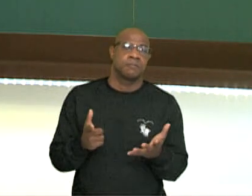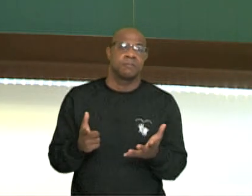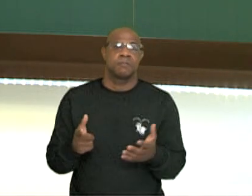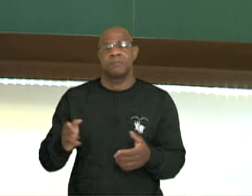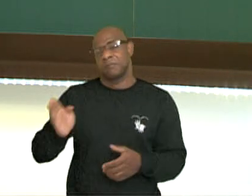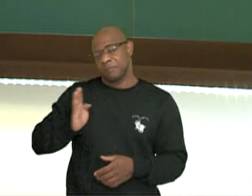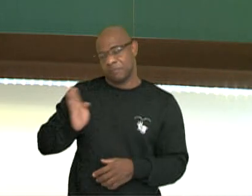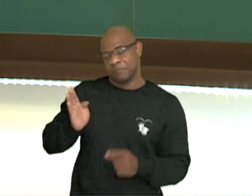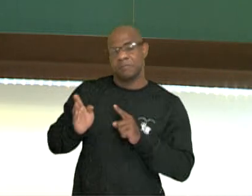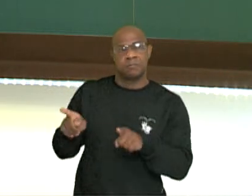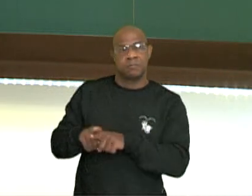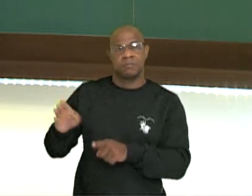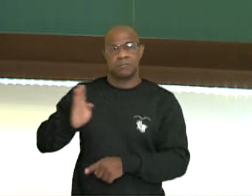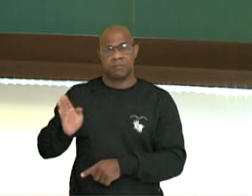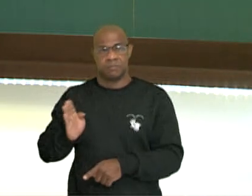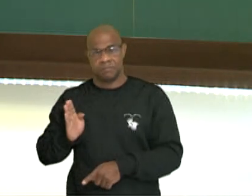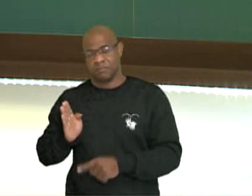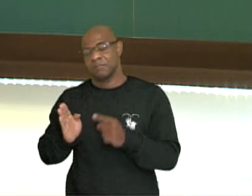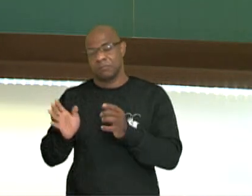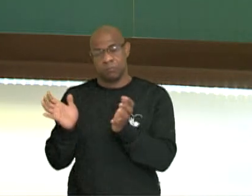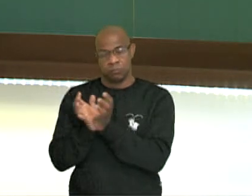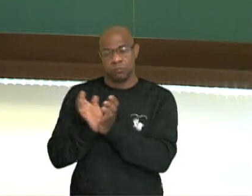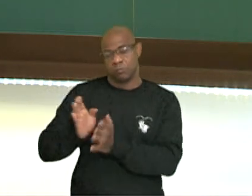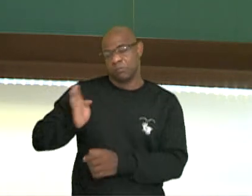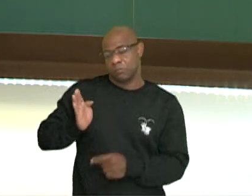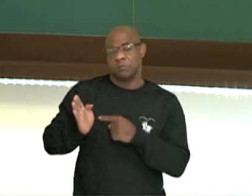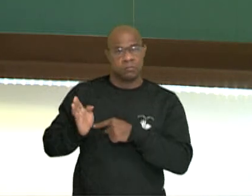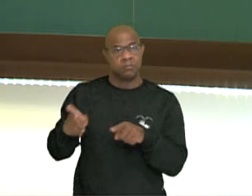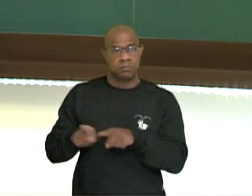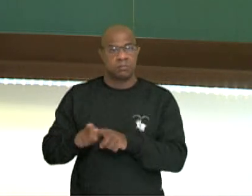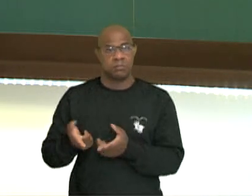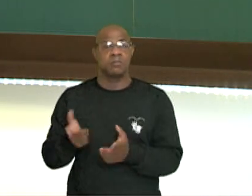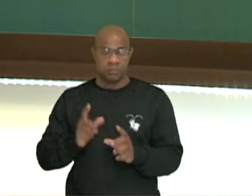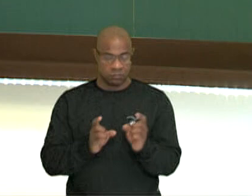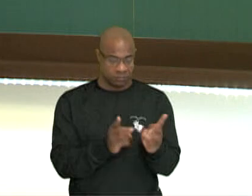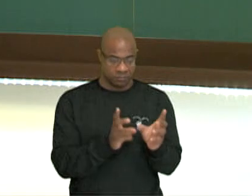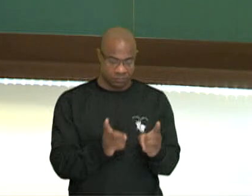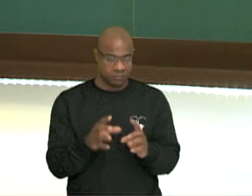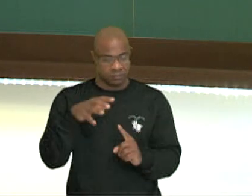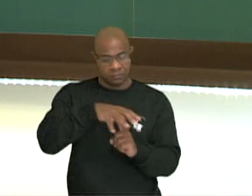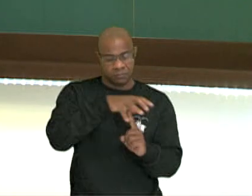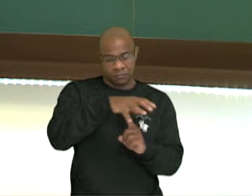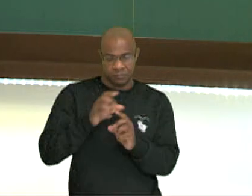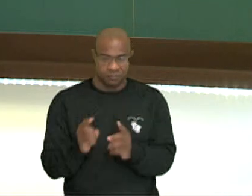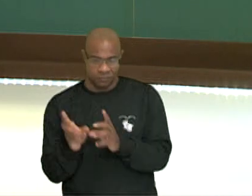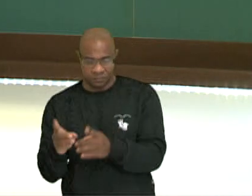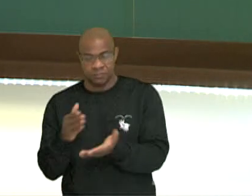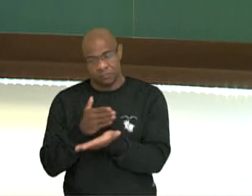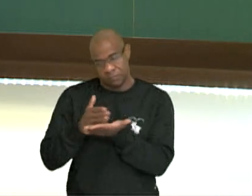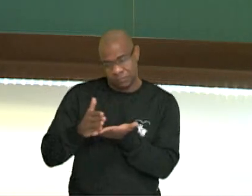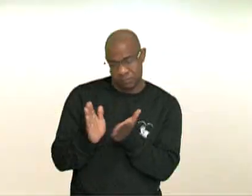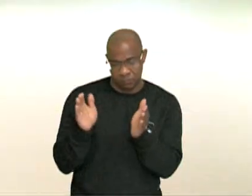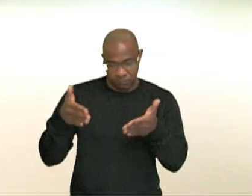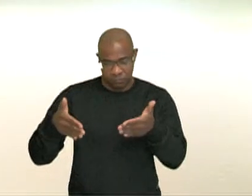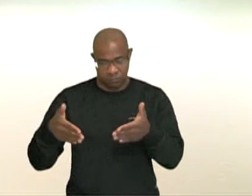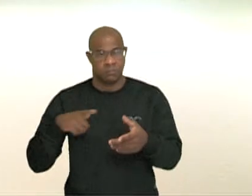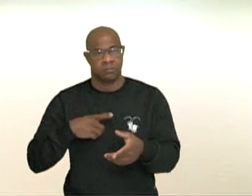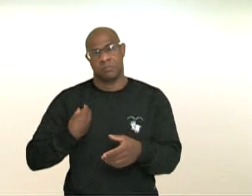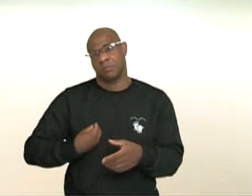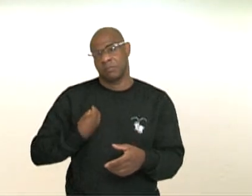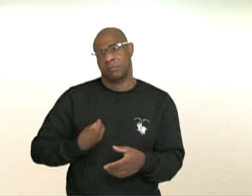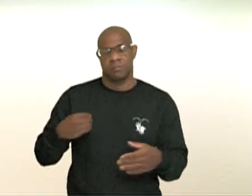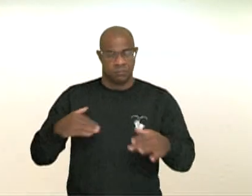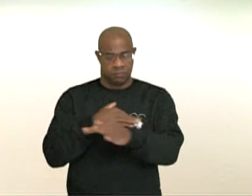burgos, daí veio o termo burguesia, né? Porque vão ser esses centros comerciais que vão se iniciando e concentrando a vida no